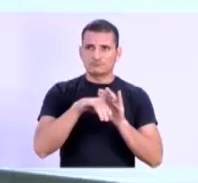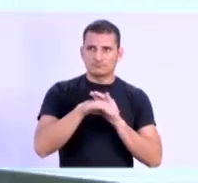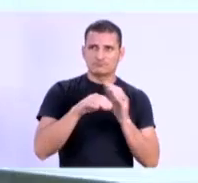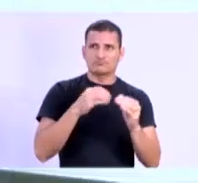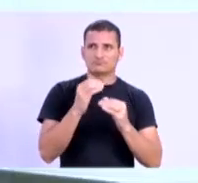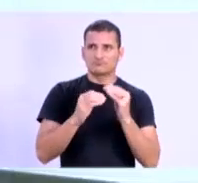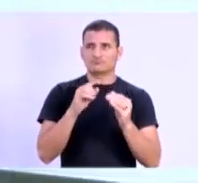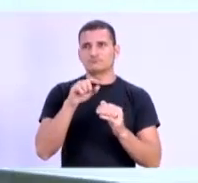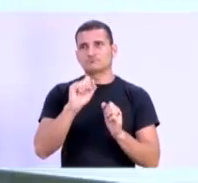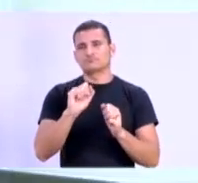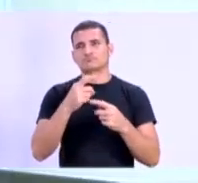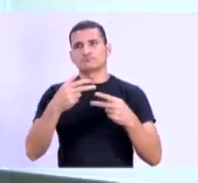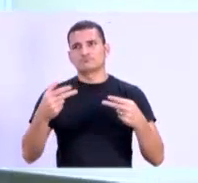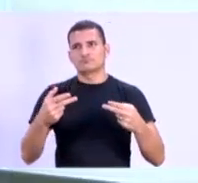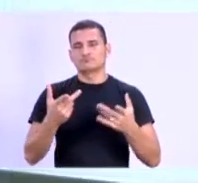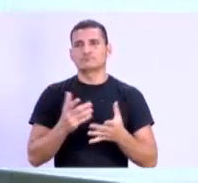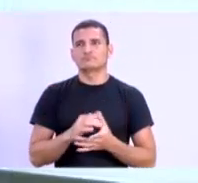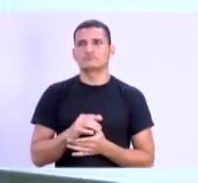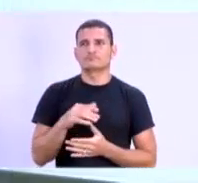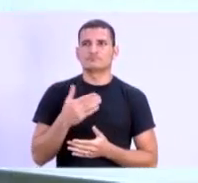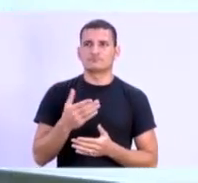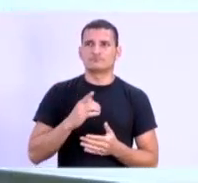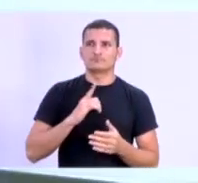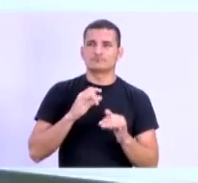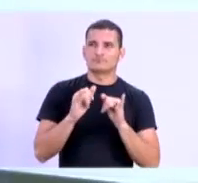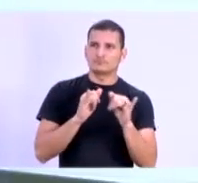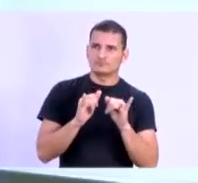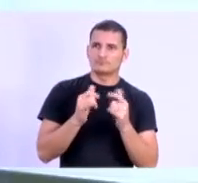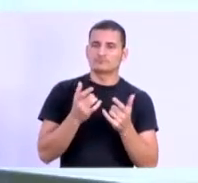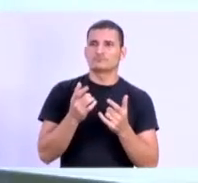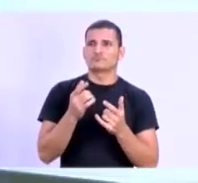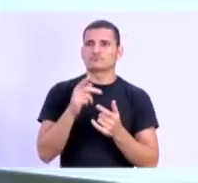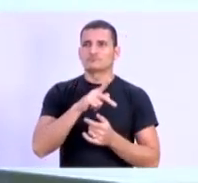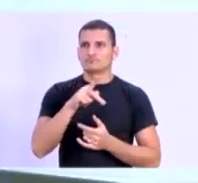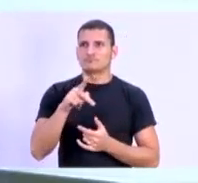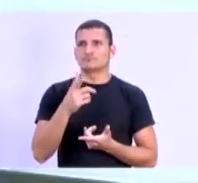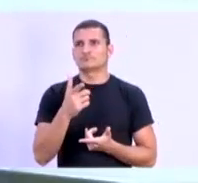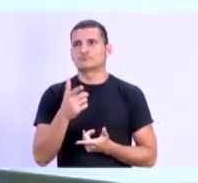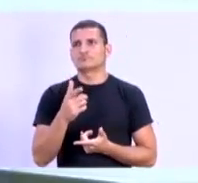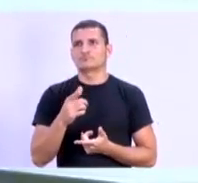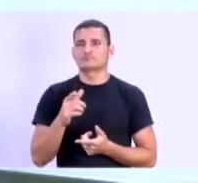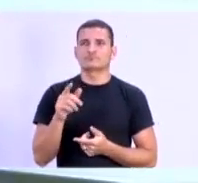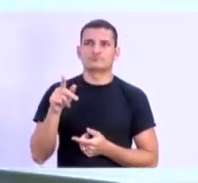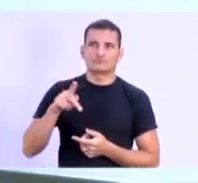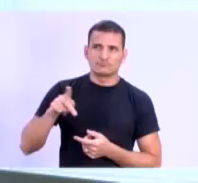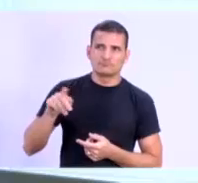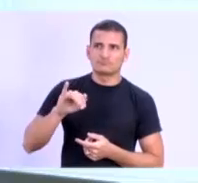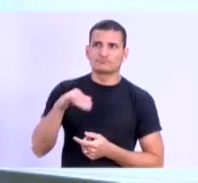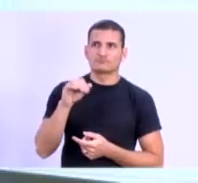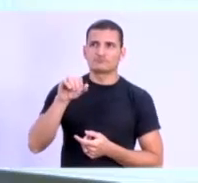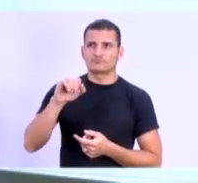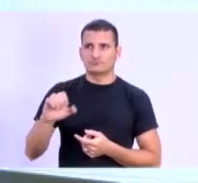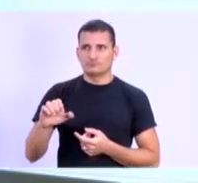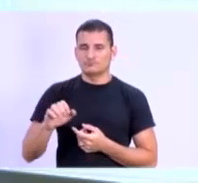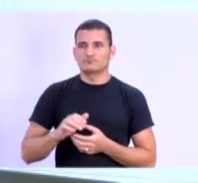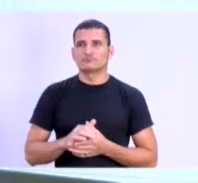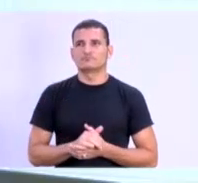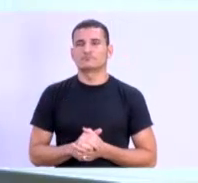ser considerada um objeto. Então tem informações relacionadas ao professor Lilo, tem algumas informações relacionadas ao professor José Márcio, né?